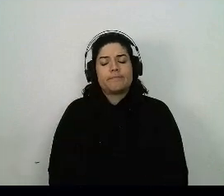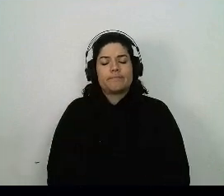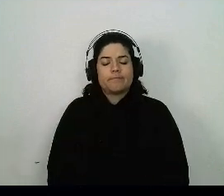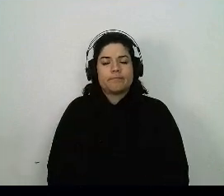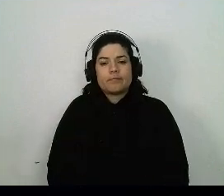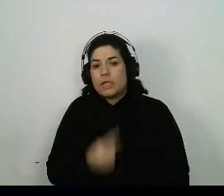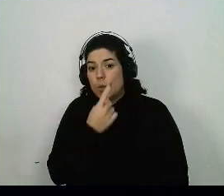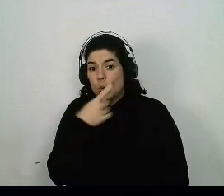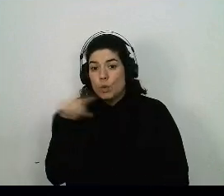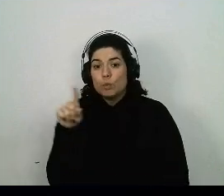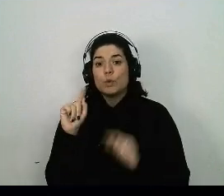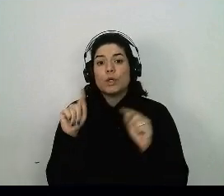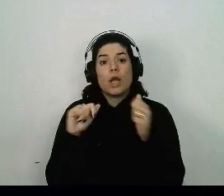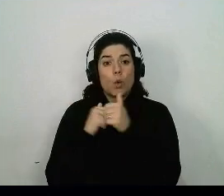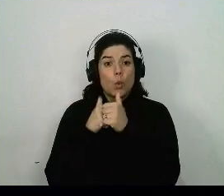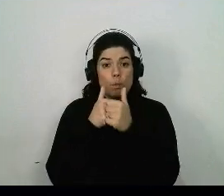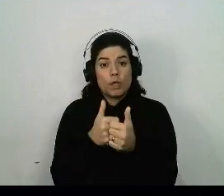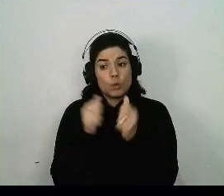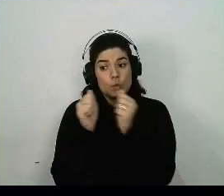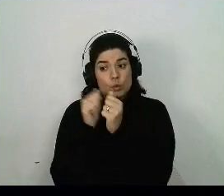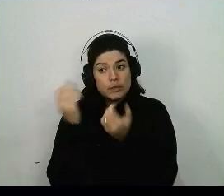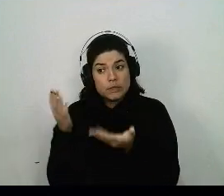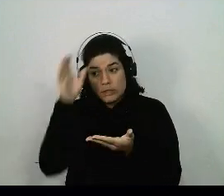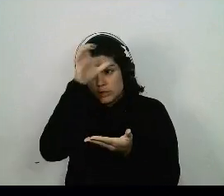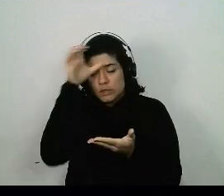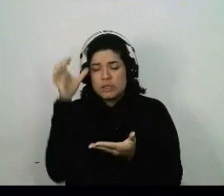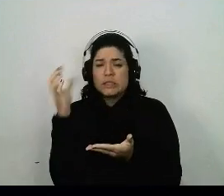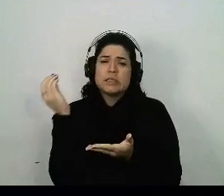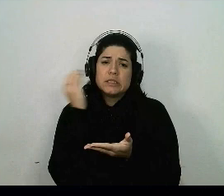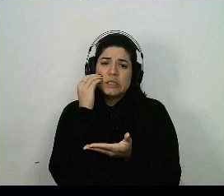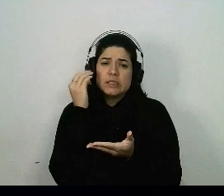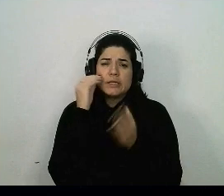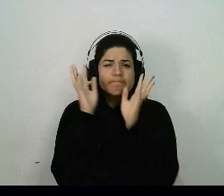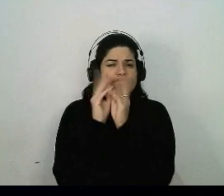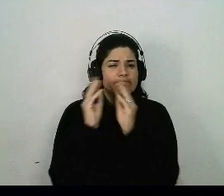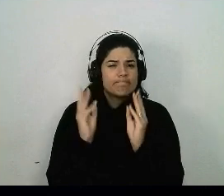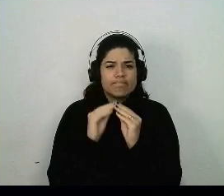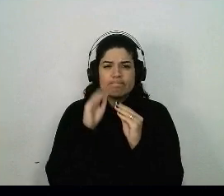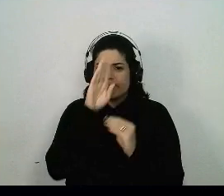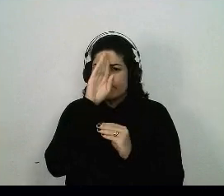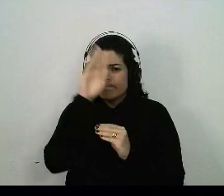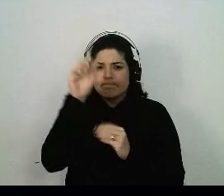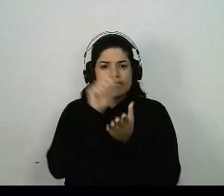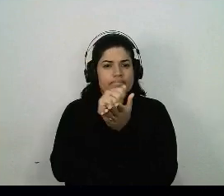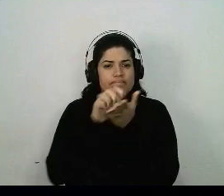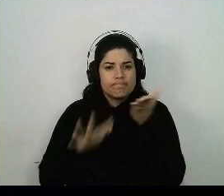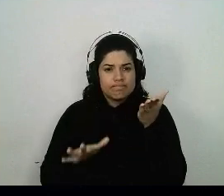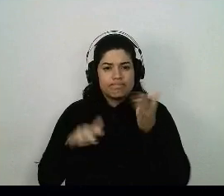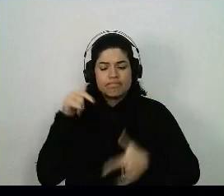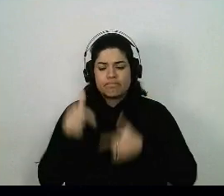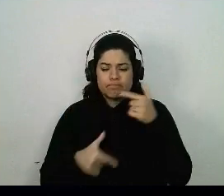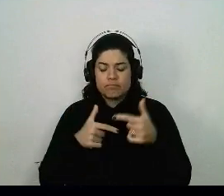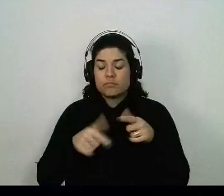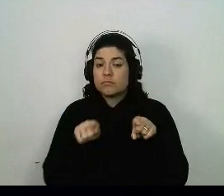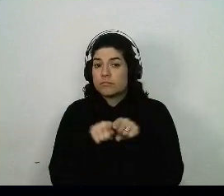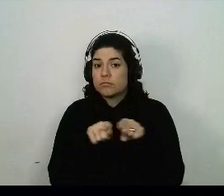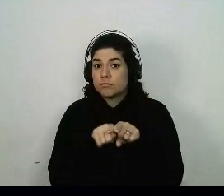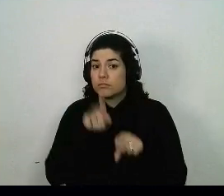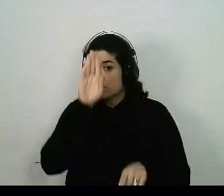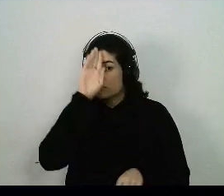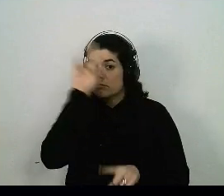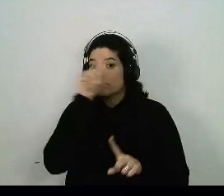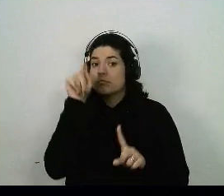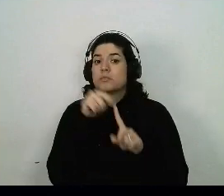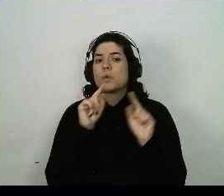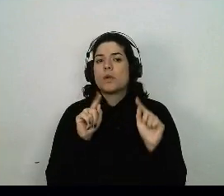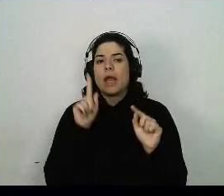acompanhamento junto com o cliente. Então, eu tentei trazer aqui de forma sucinta as principais atividades E qual que é o grande objetivo aqui, pessoal? A gente entender o